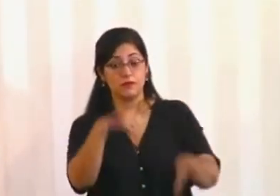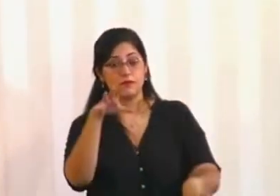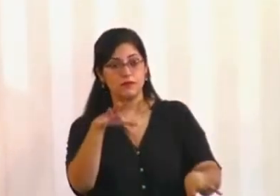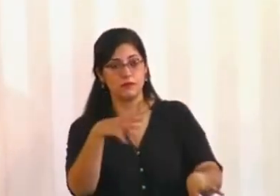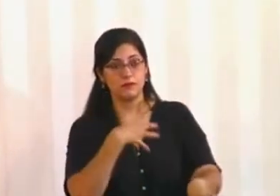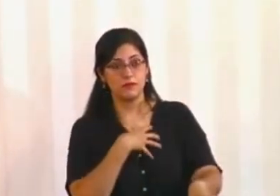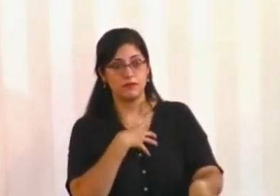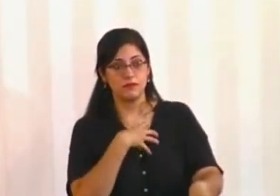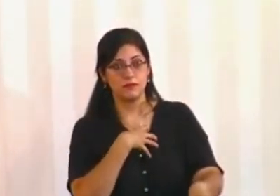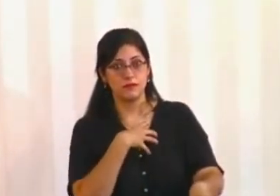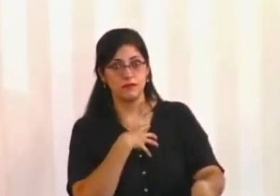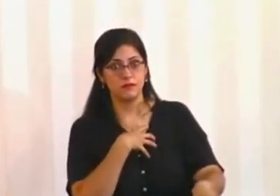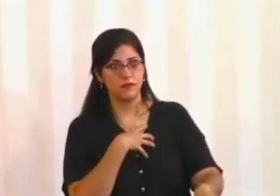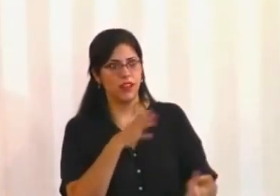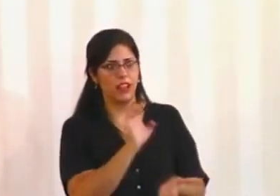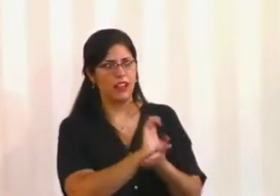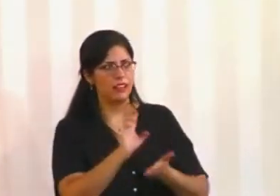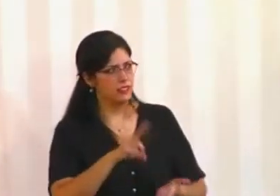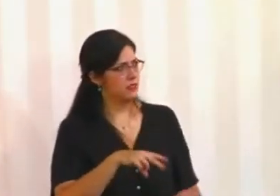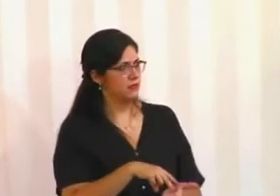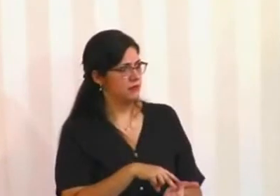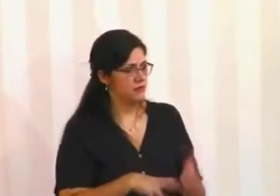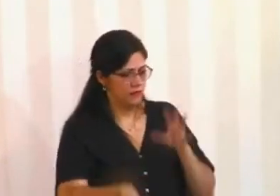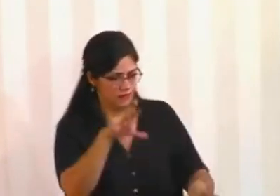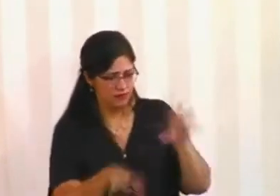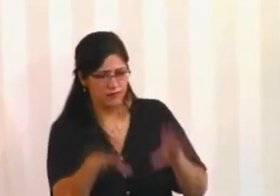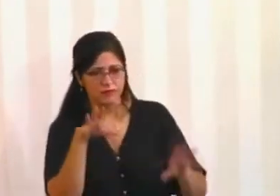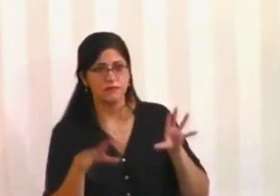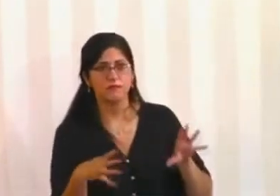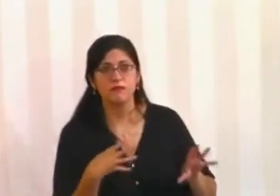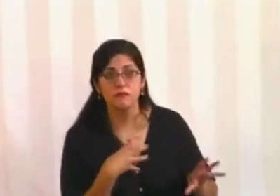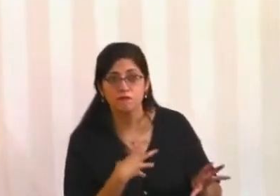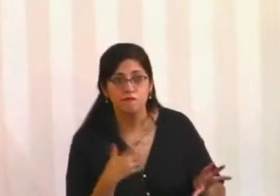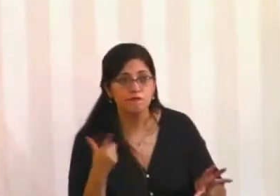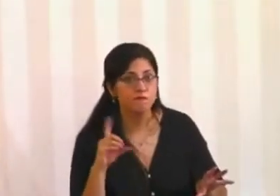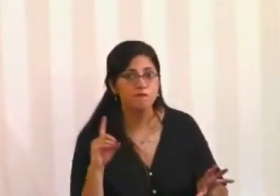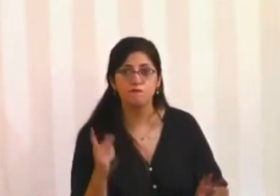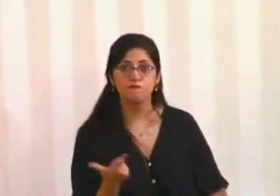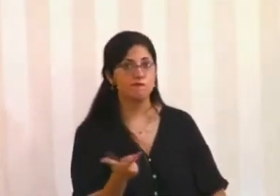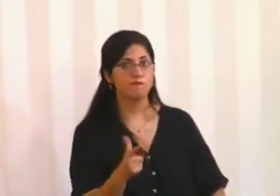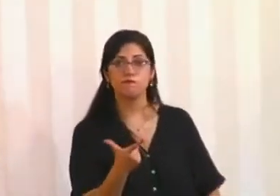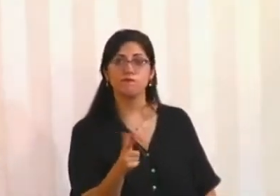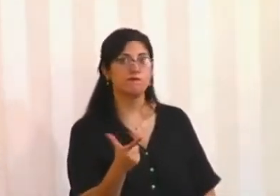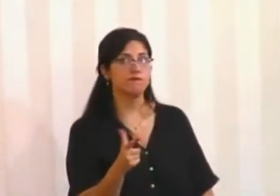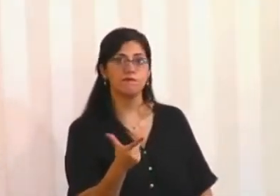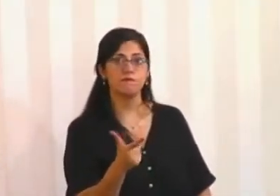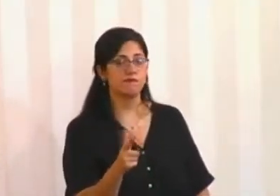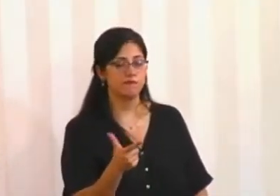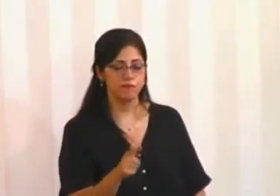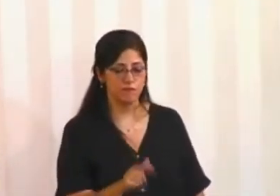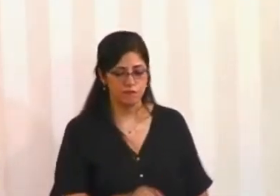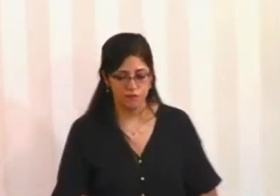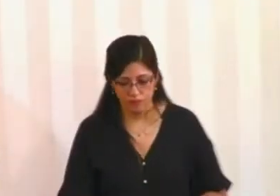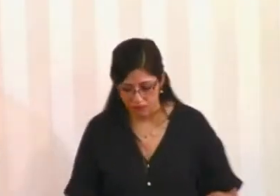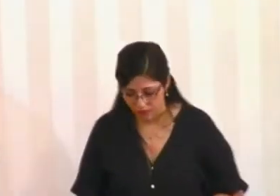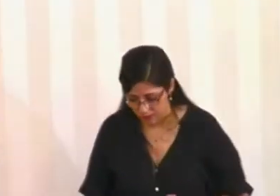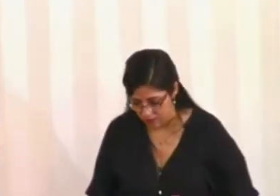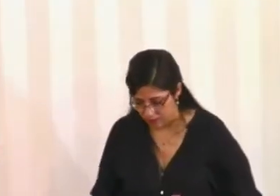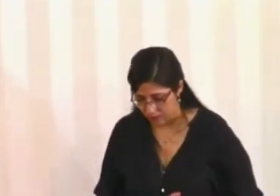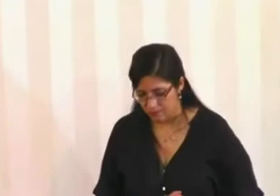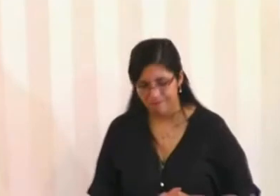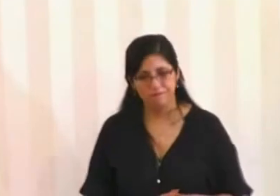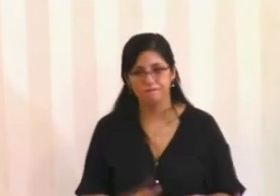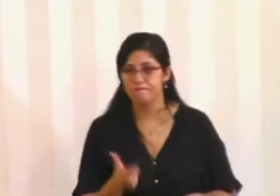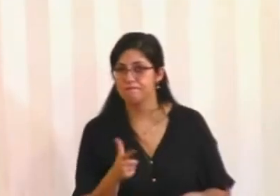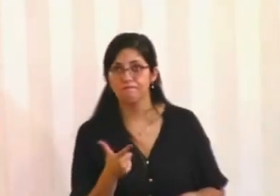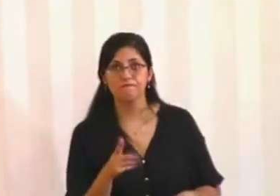imaginar, irmãos, construa essa cena na sua mente. Tudo se abalou, tudo sacudiu, tudo tremeu. O profeta viu tudo tremendo, as montanhas tremendo. Deus não